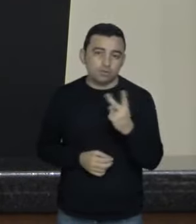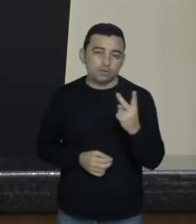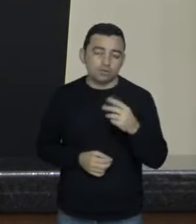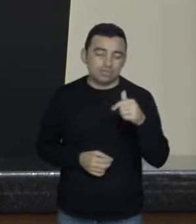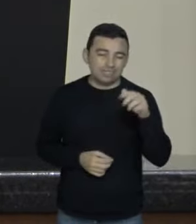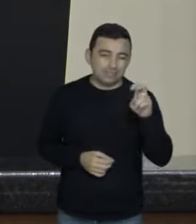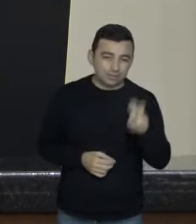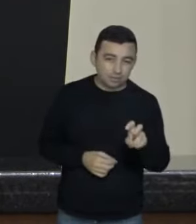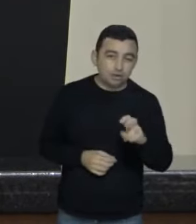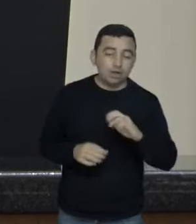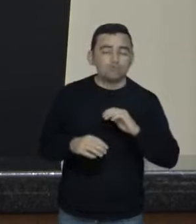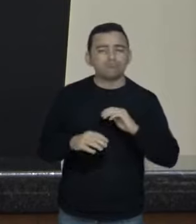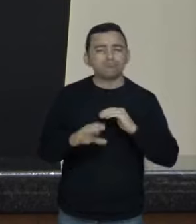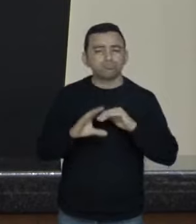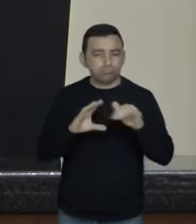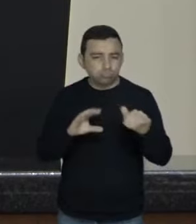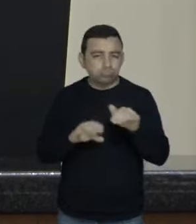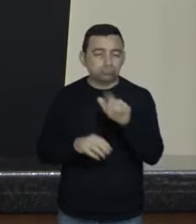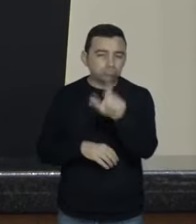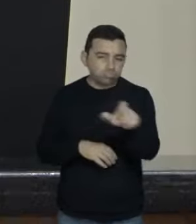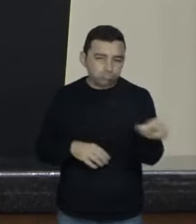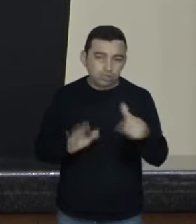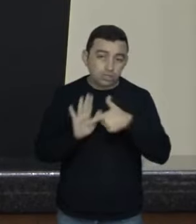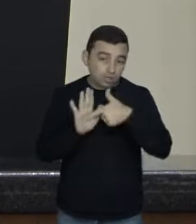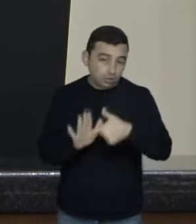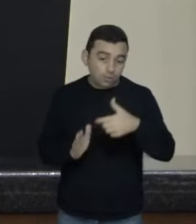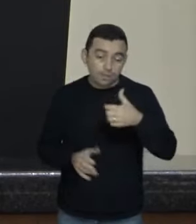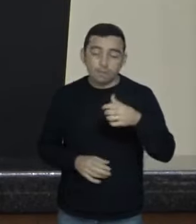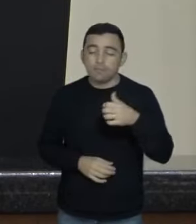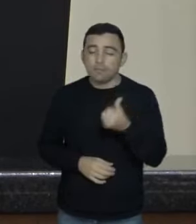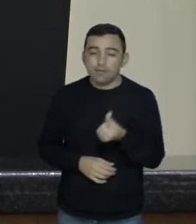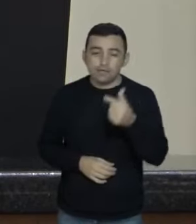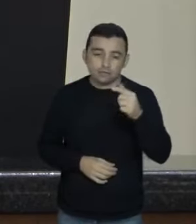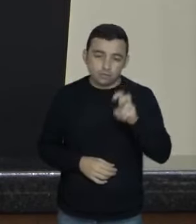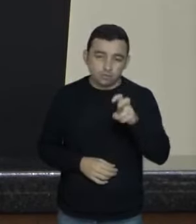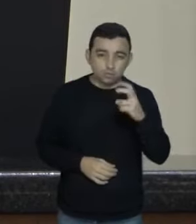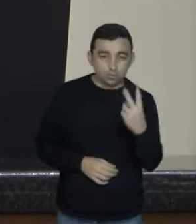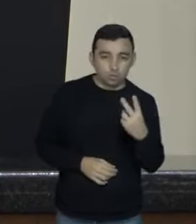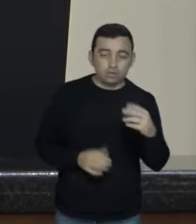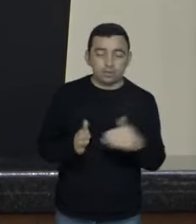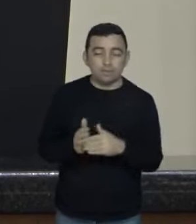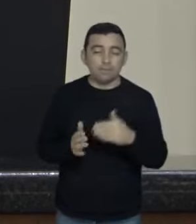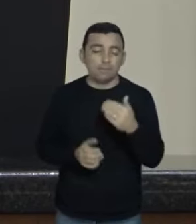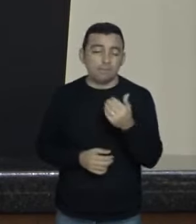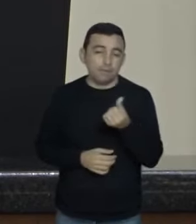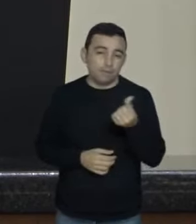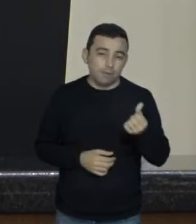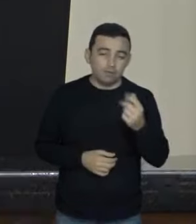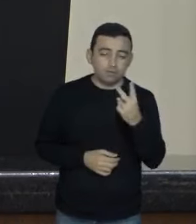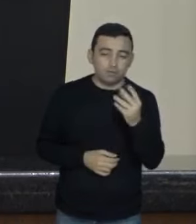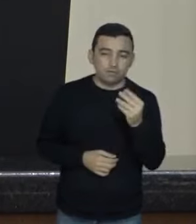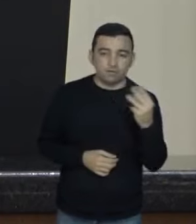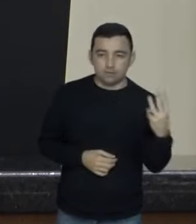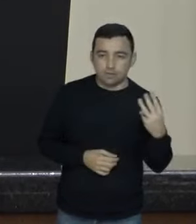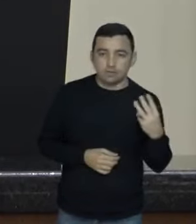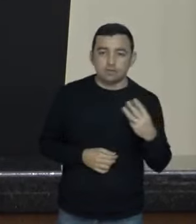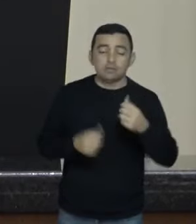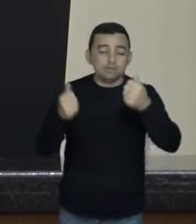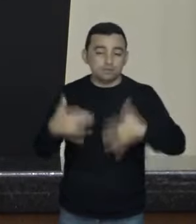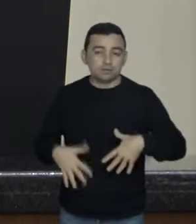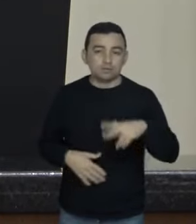que encaminhar aos destinatários indicações 652 a 666 2023 explicações pessoais